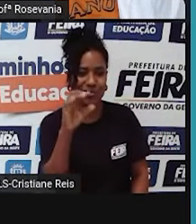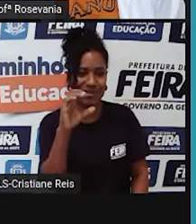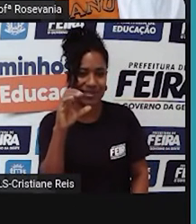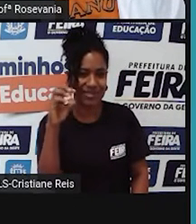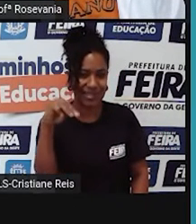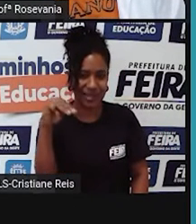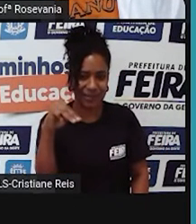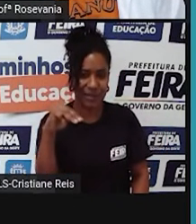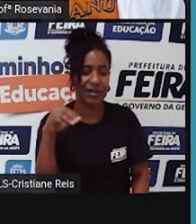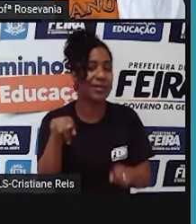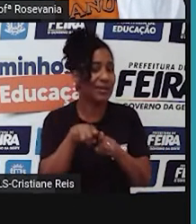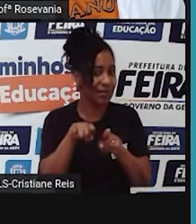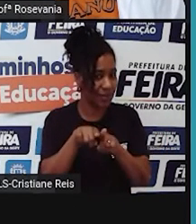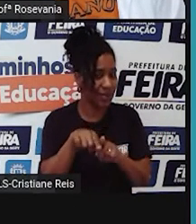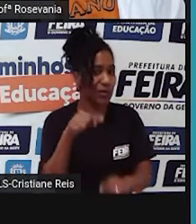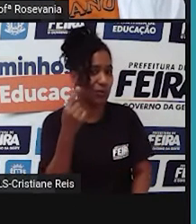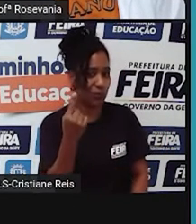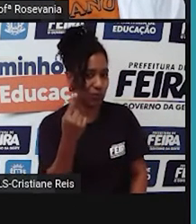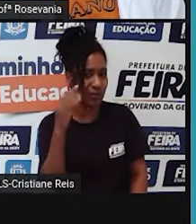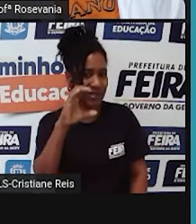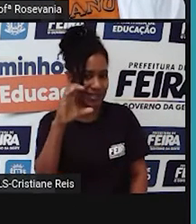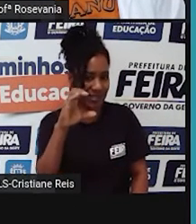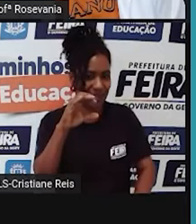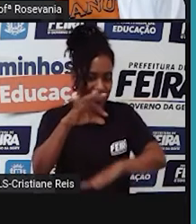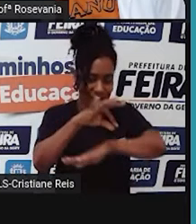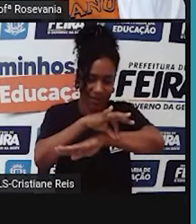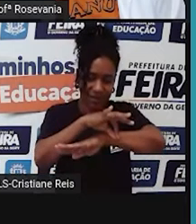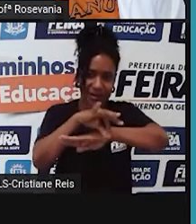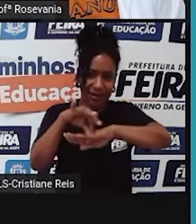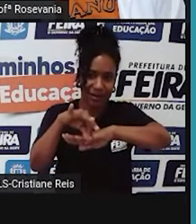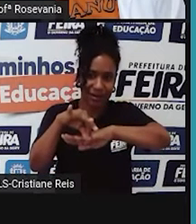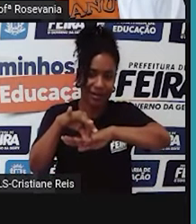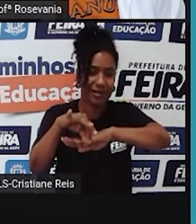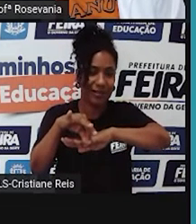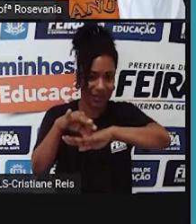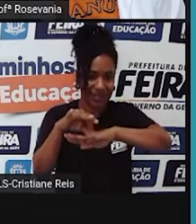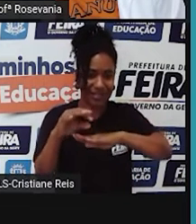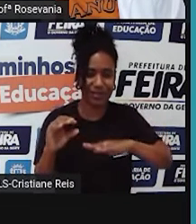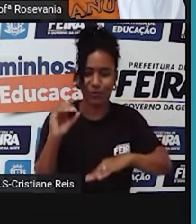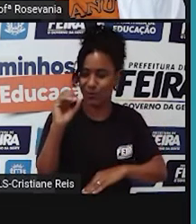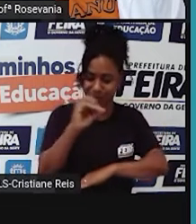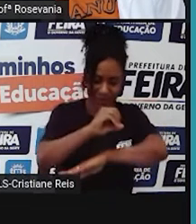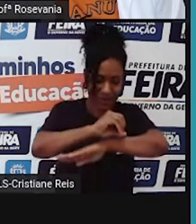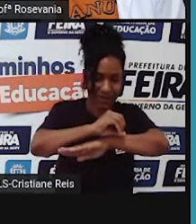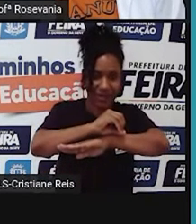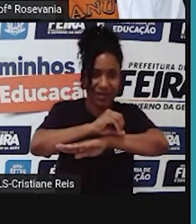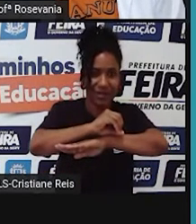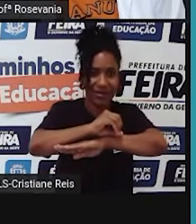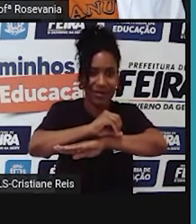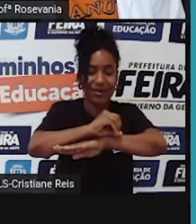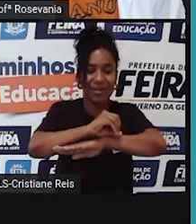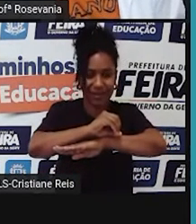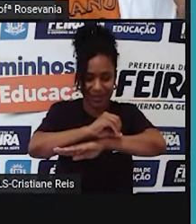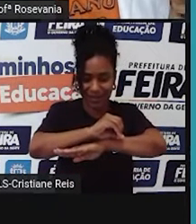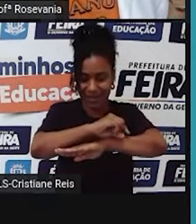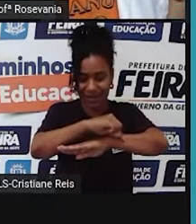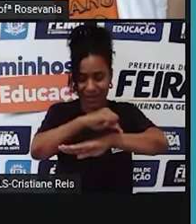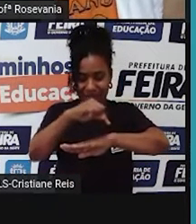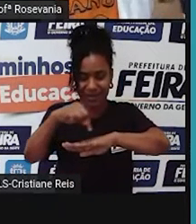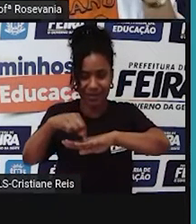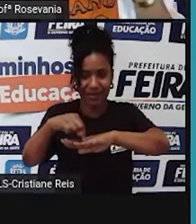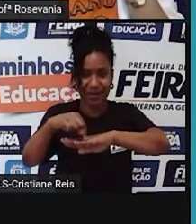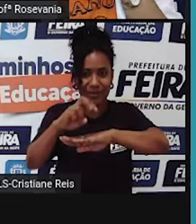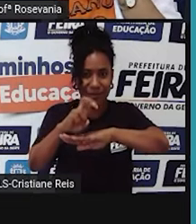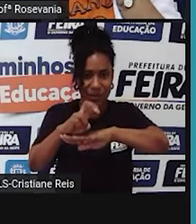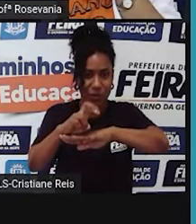aqui também está representado, ó. Desse 0 até aqui o 5, esse espaço aqui é 1 centímetro. É,